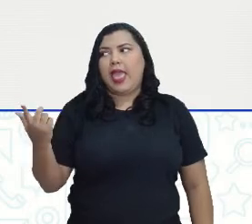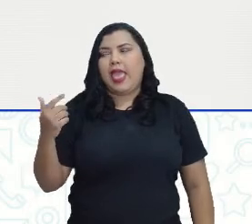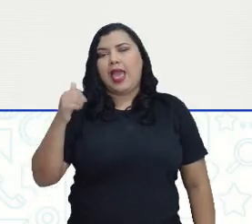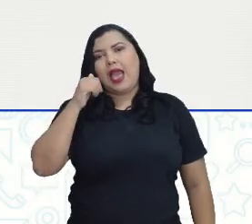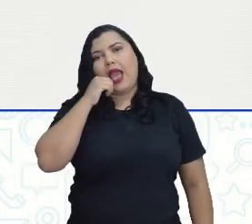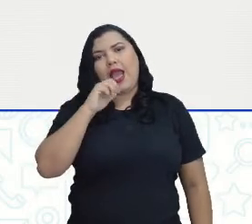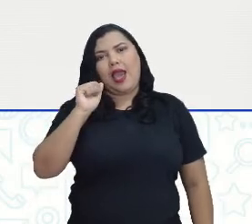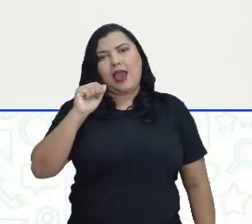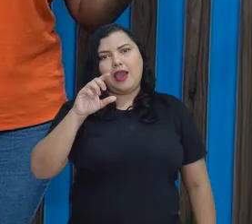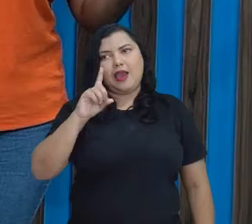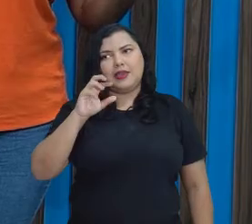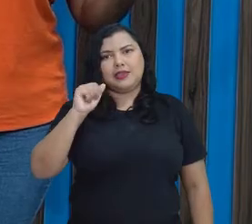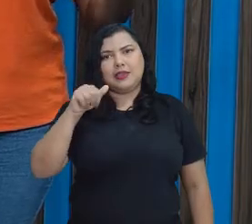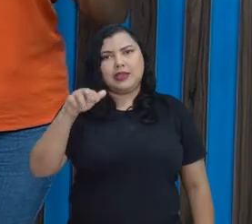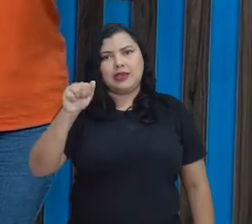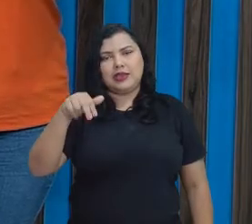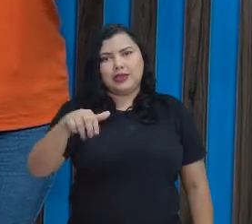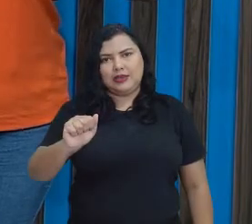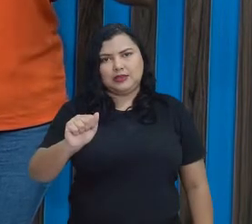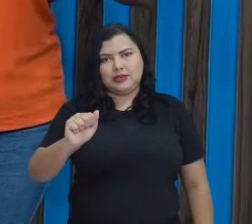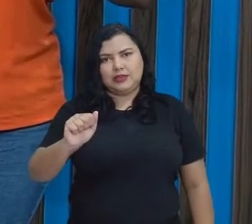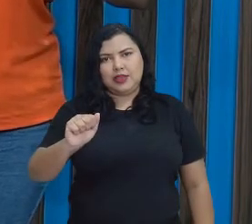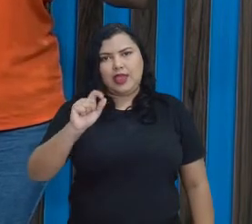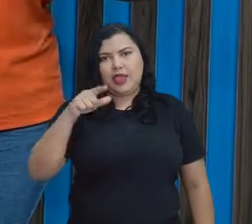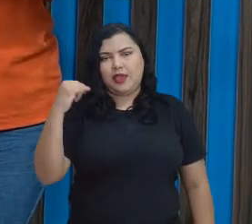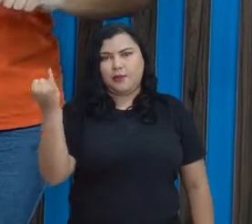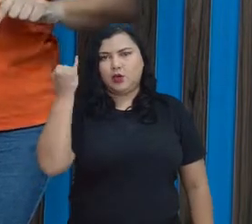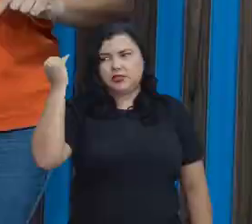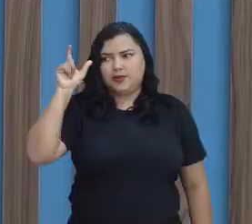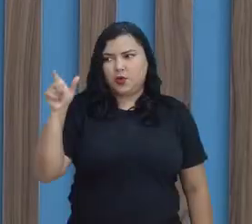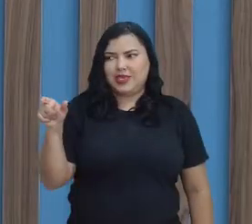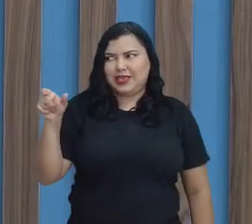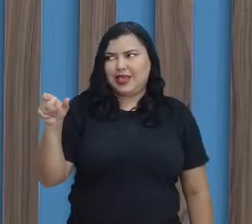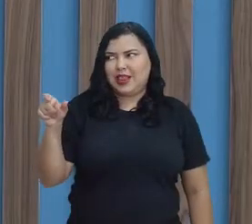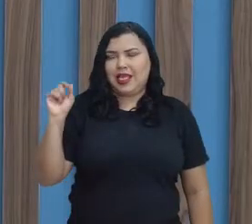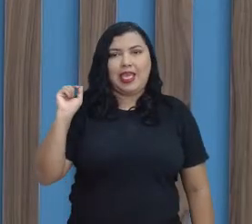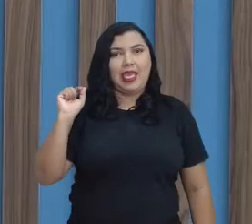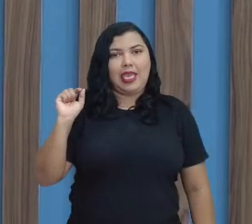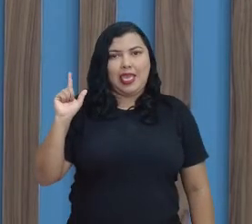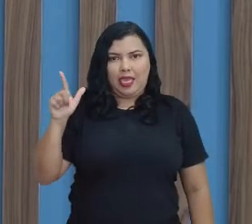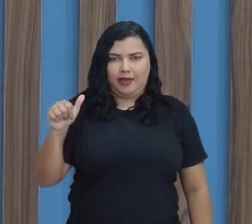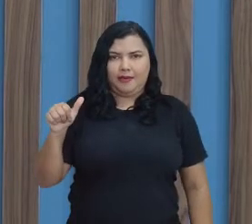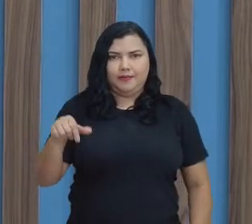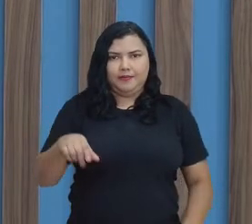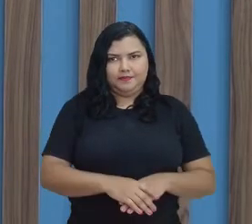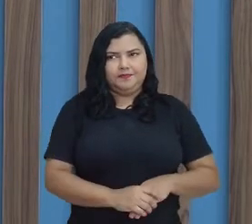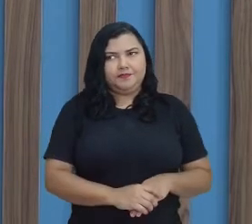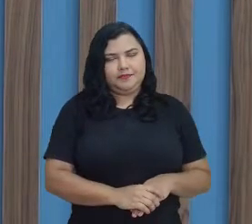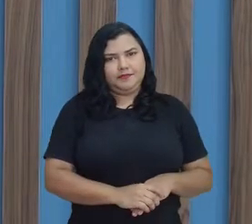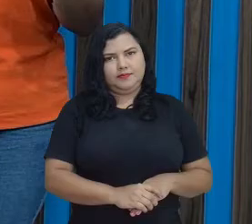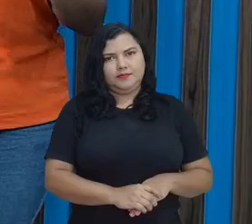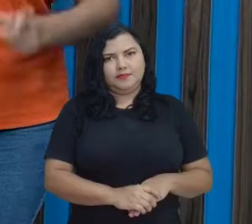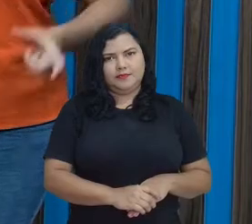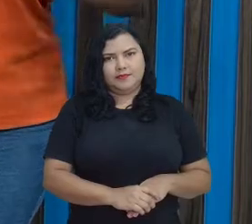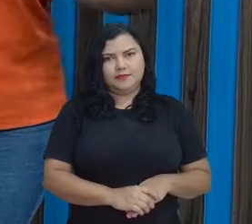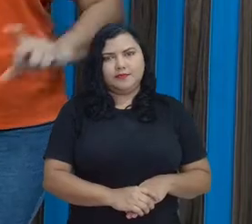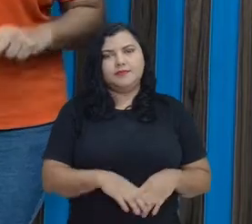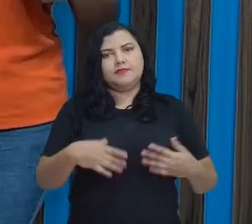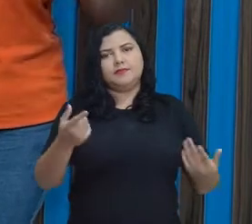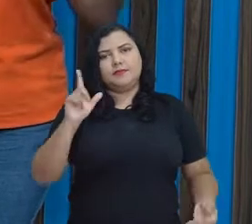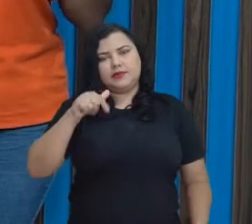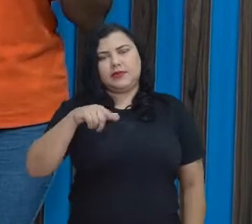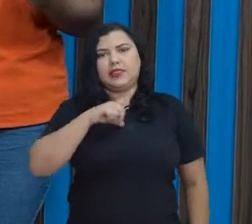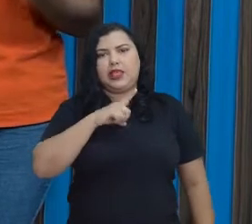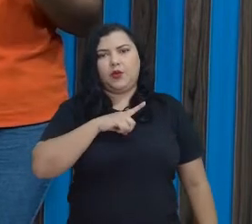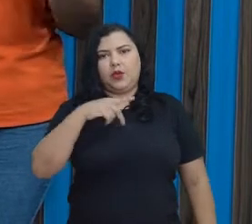eu saber que ela é ou o que ela é. O que ela é. Por isso a gente tem o quê? O predicativo. E esse vai ser